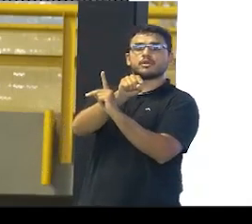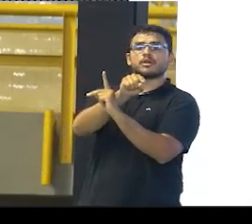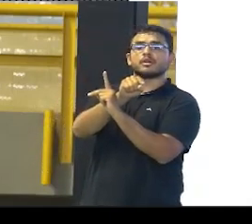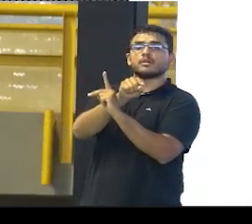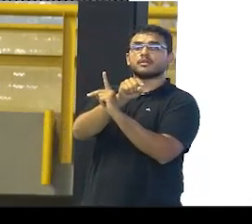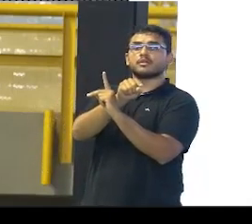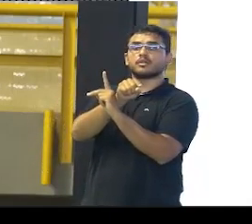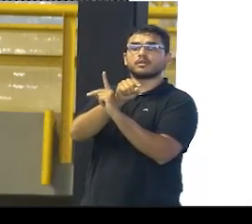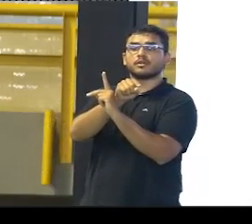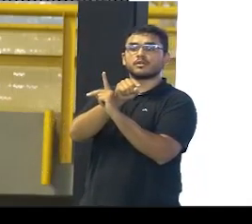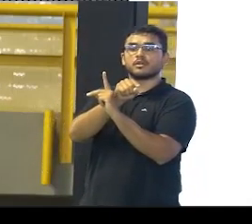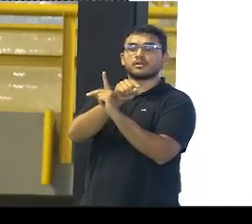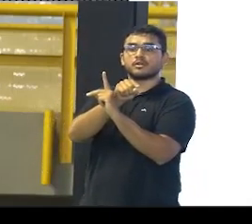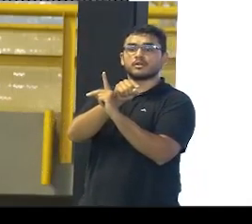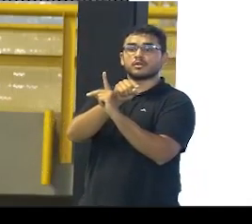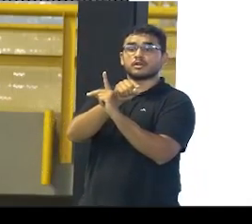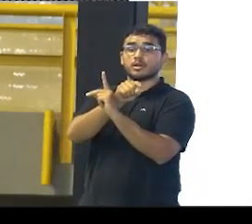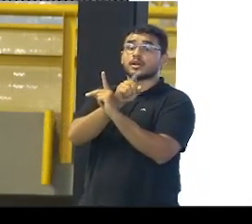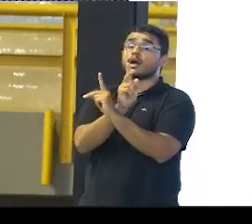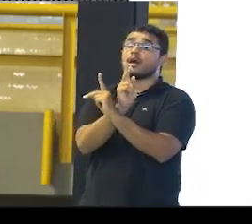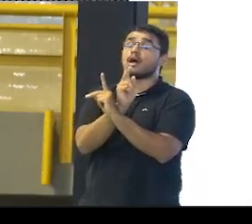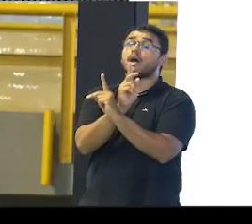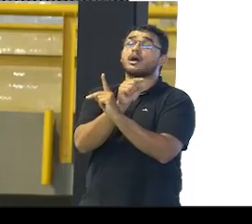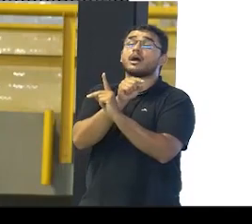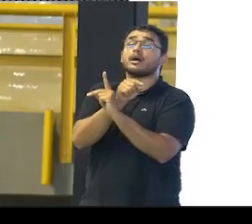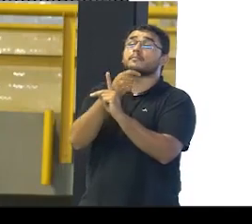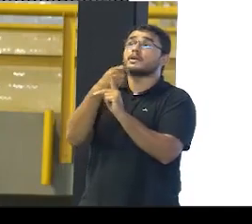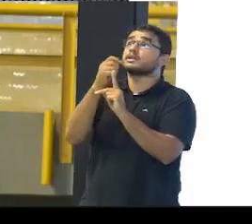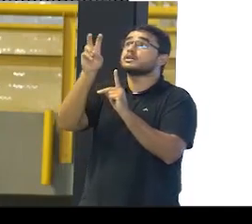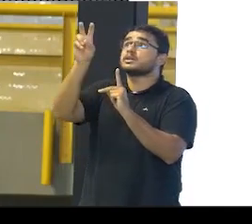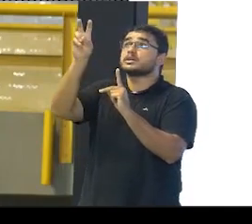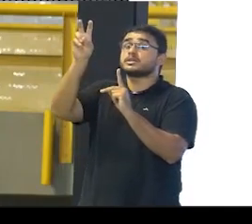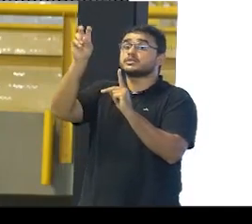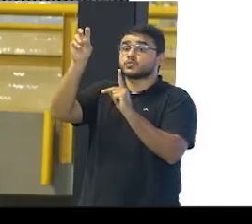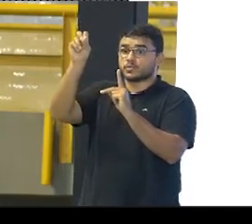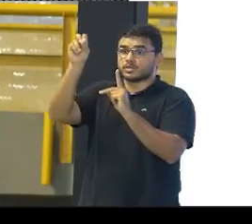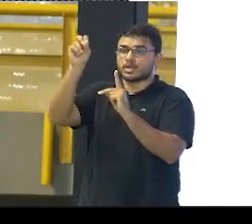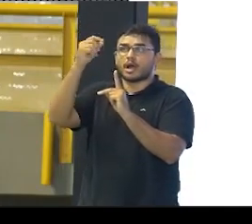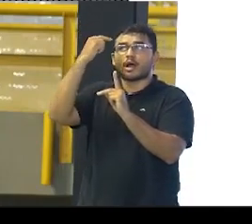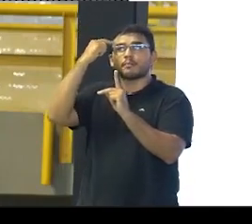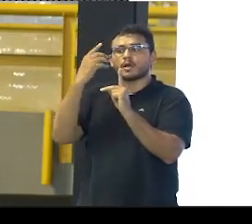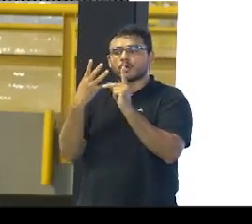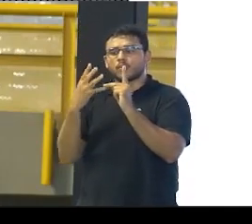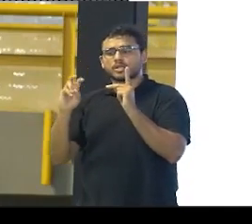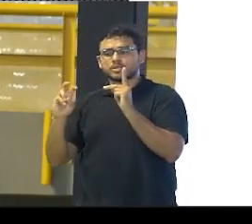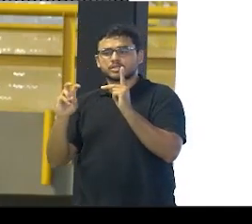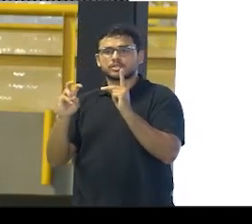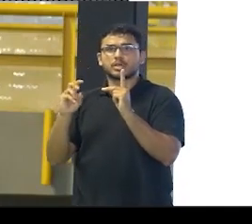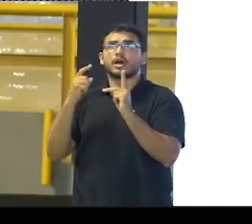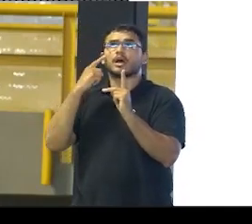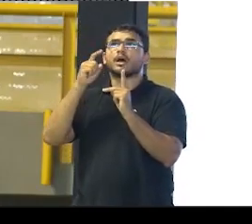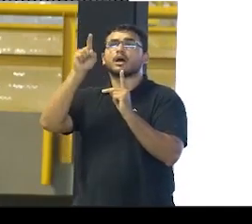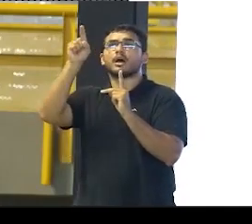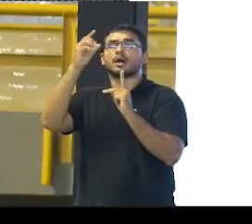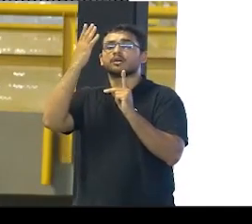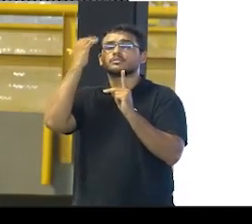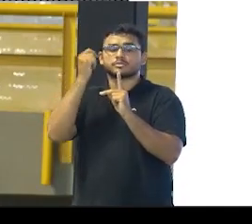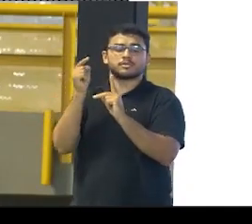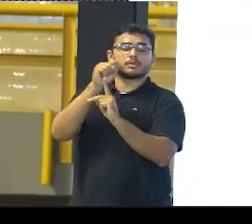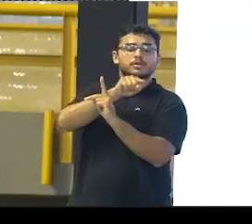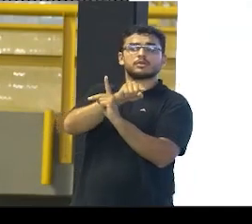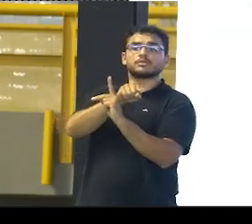do ângulo? É o cateto colado no ângulo e a hipotenusa. E a tangente do